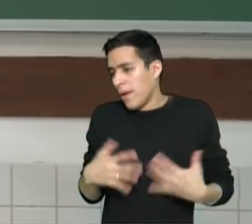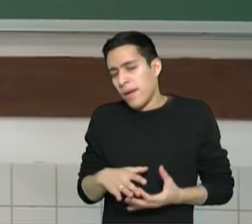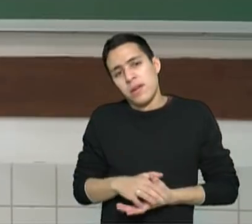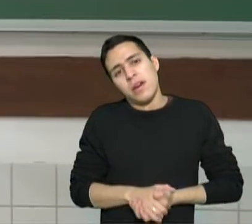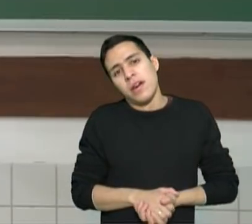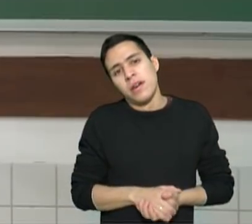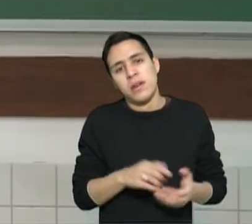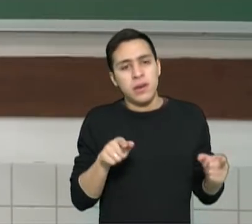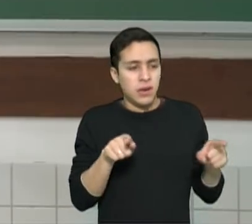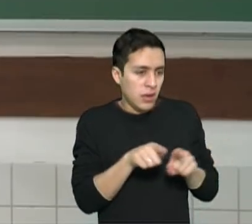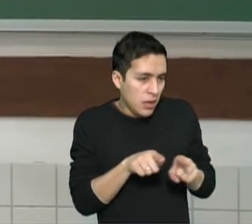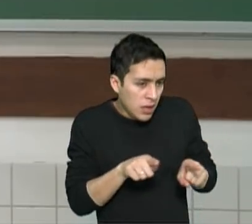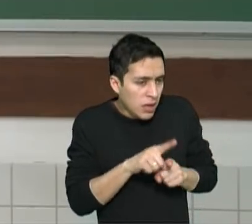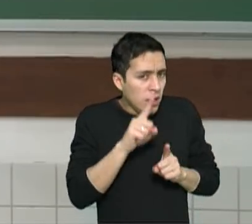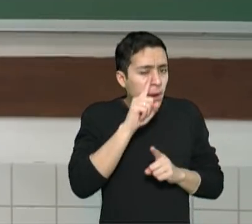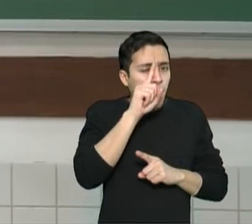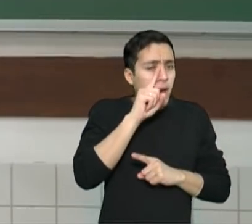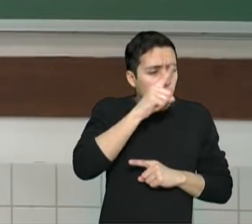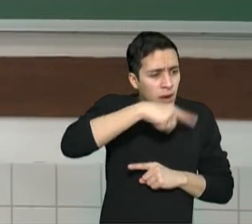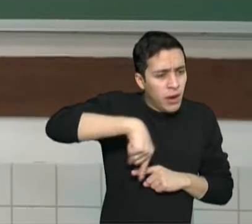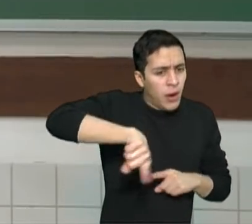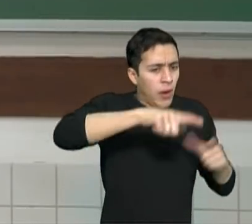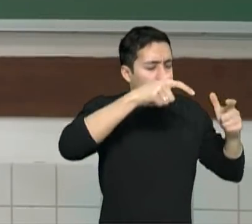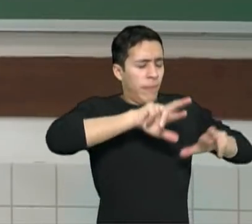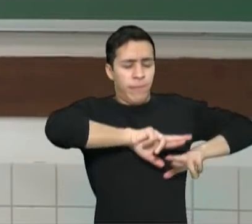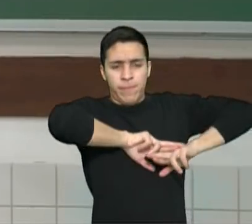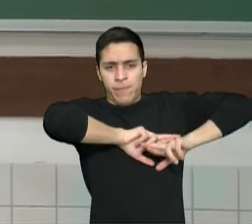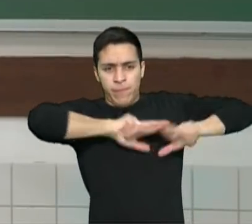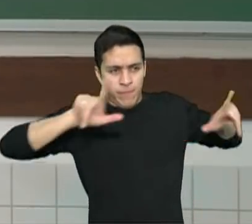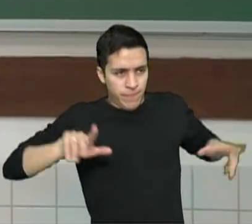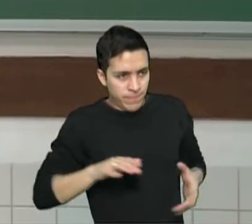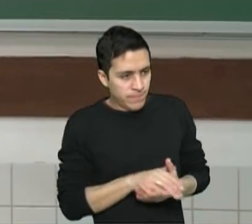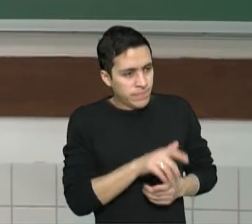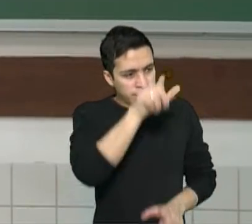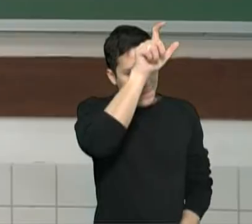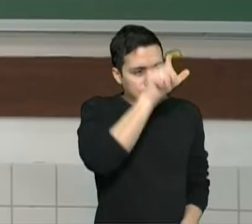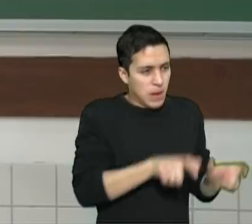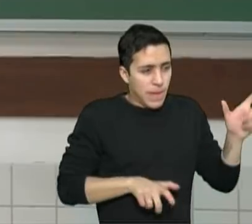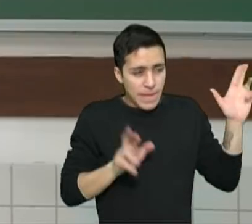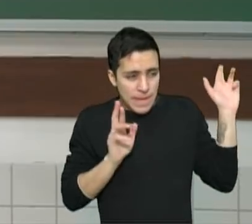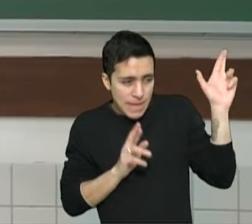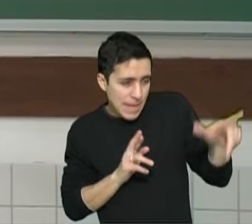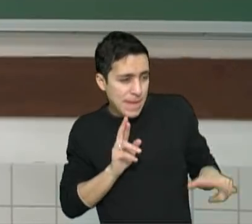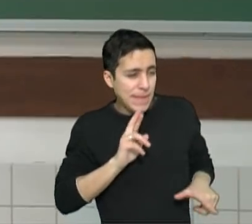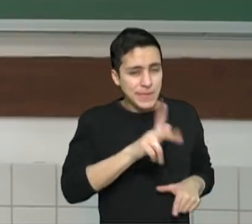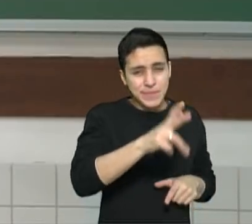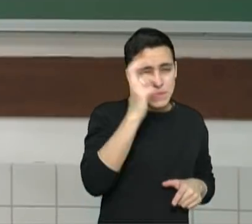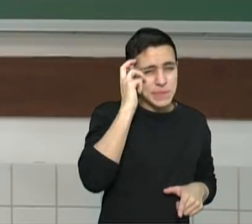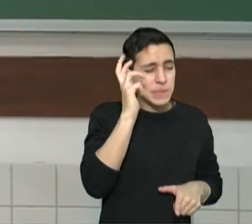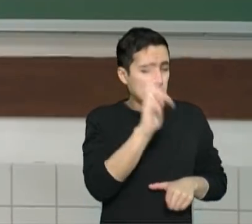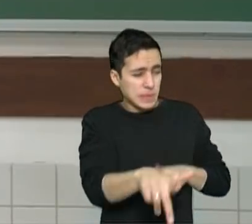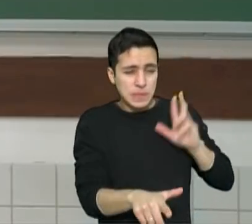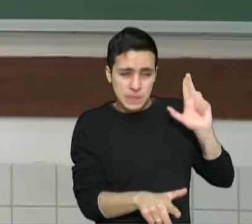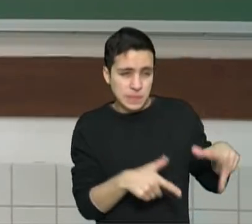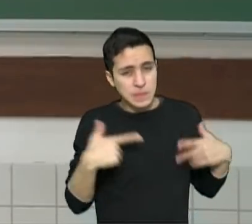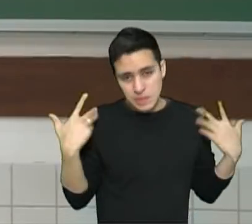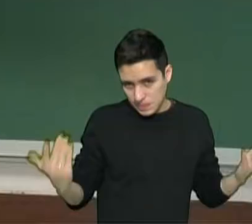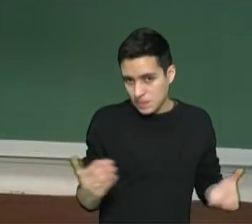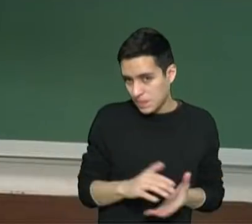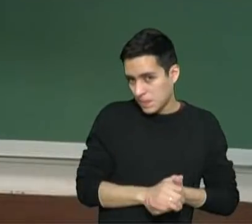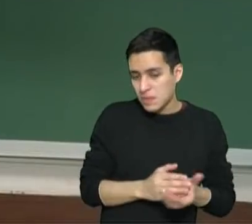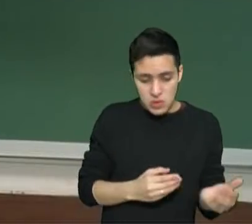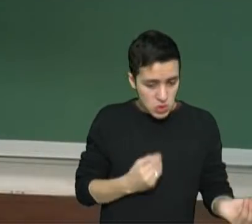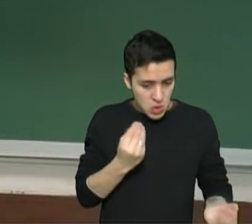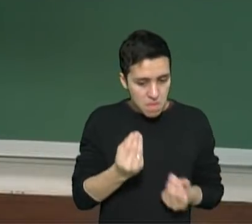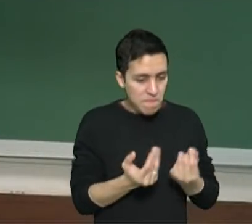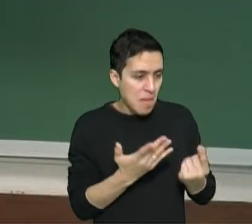E também desafios de uma terra desconhecida, né? Então, pessoas diferentes, com cultura diferente, né? Então, como seria